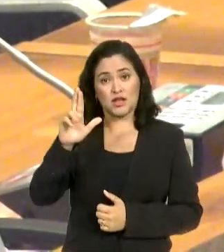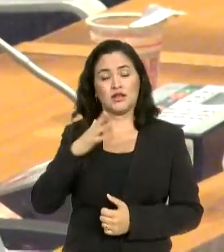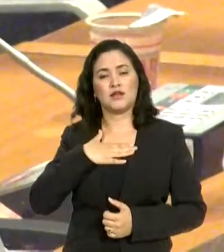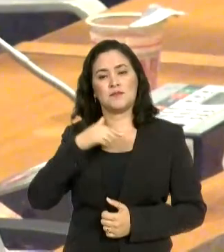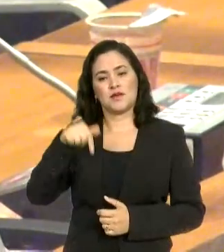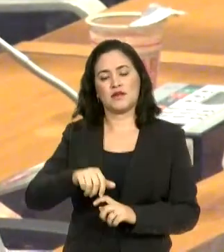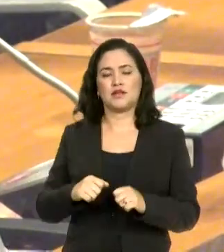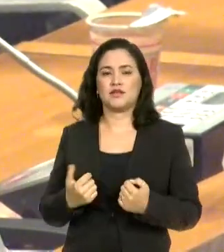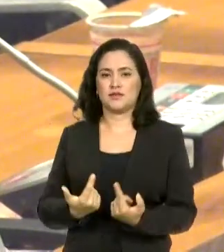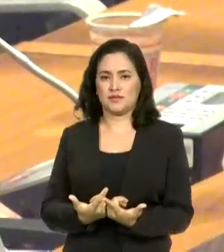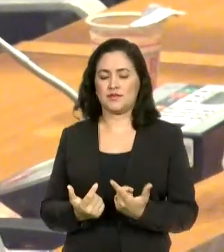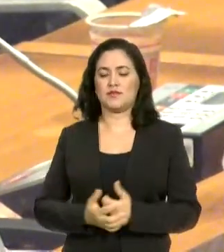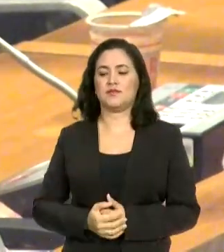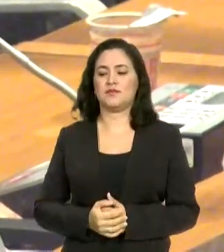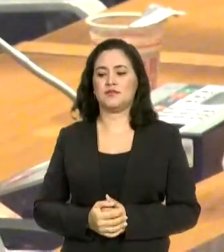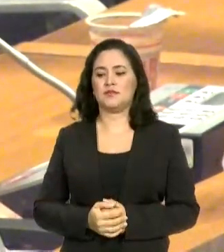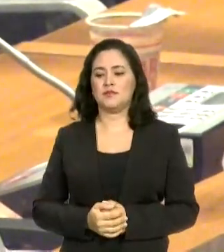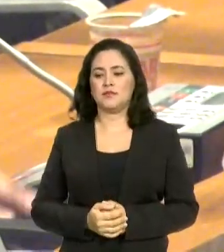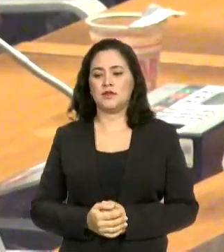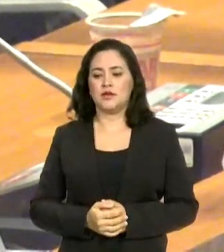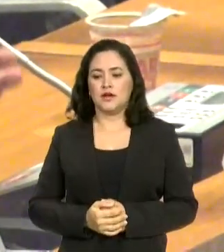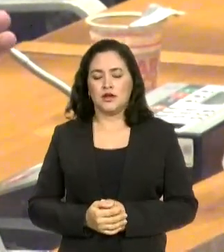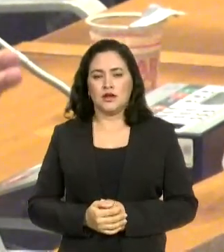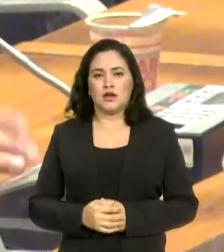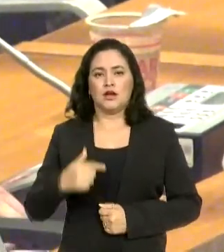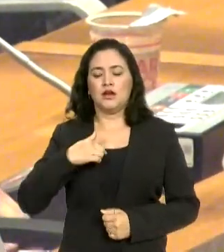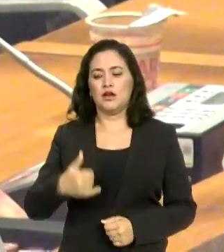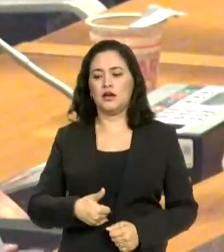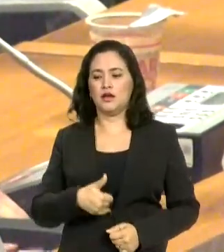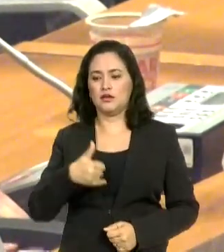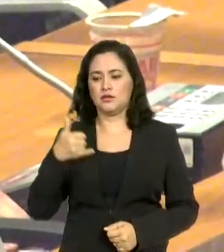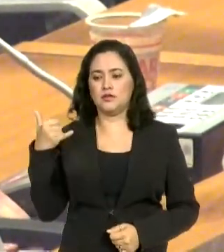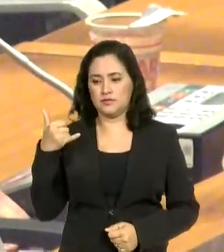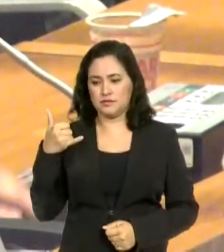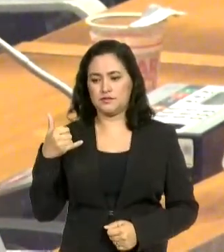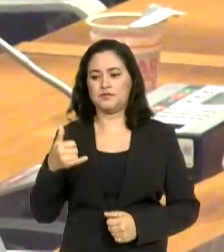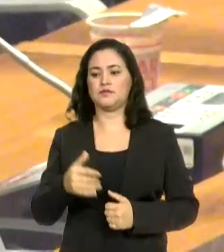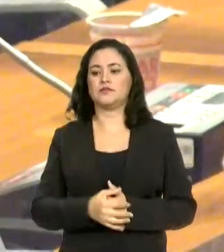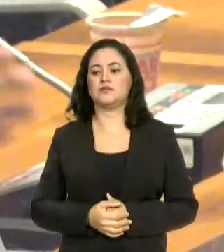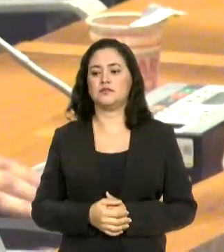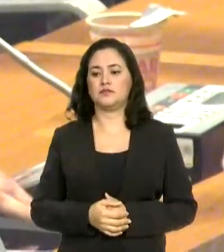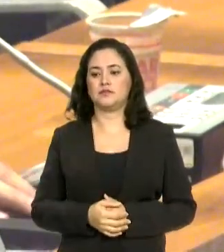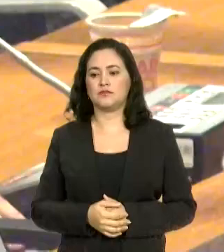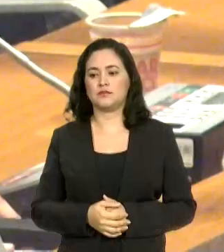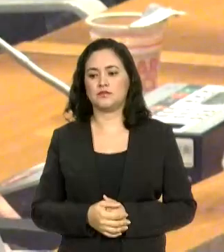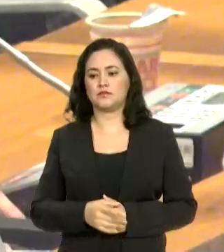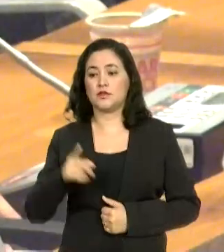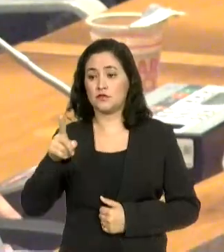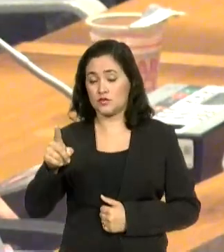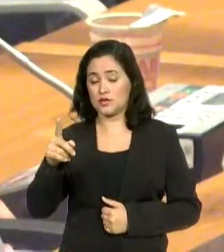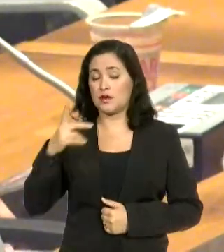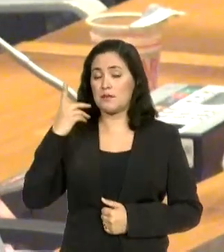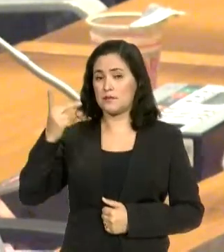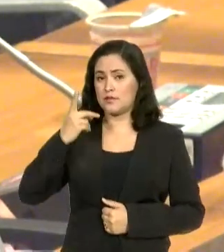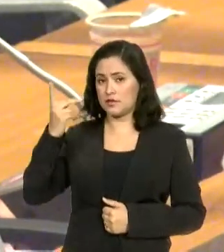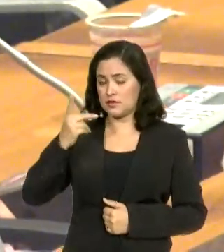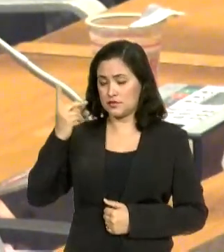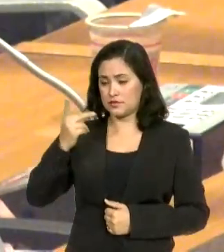casa. Eu tenho muito orgulho de você como político.